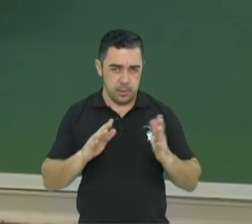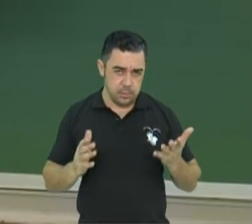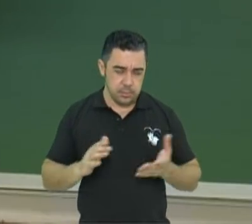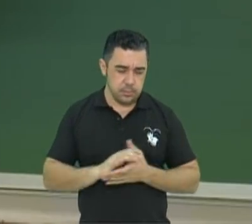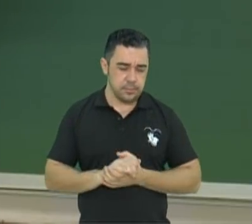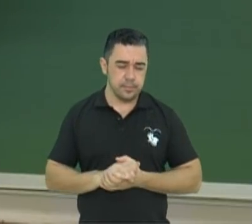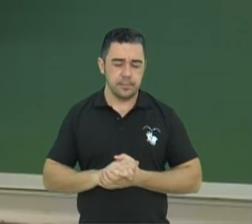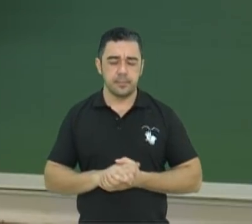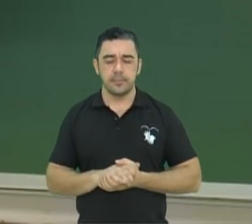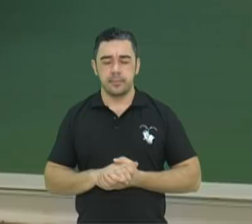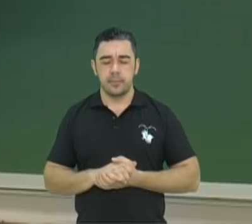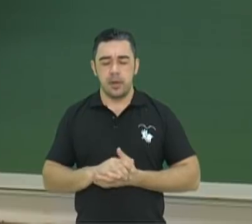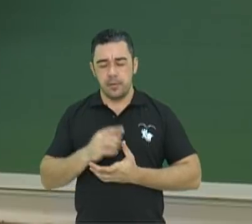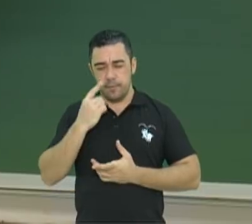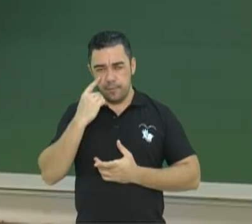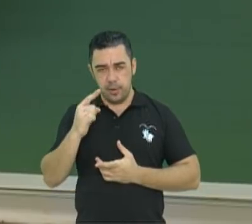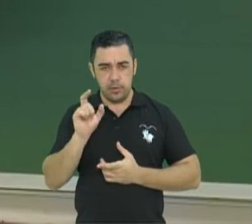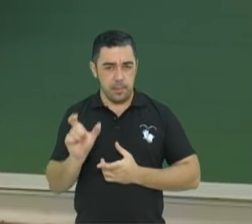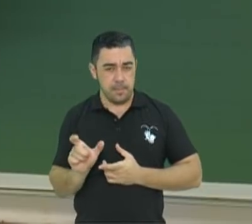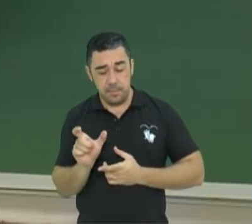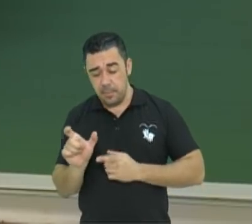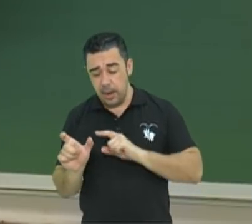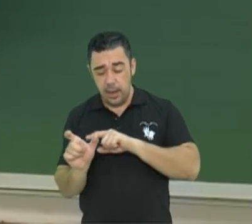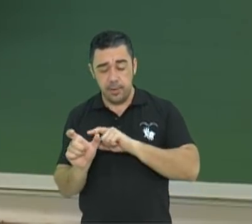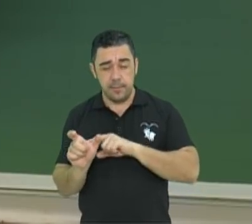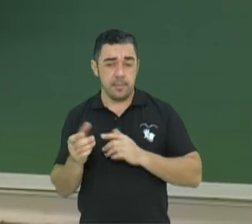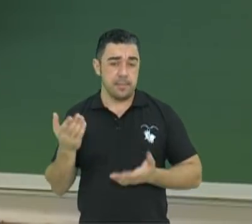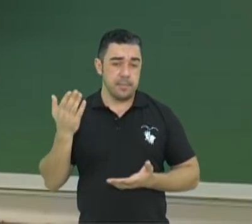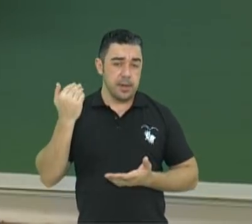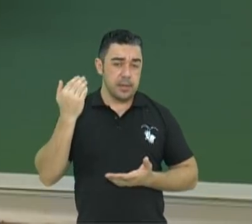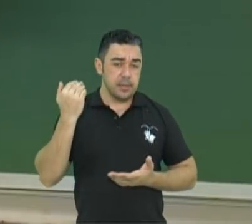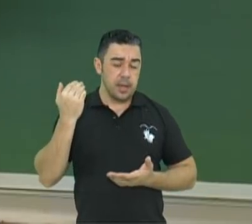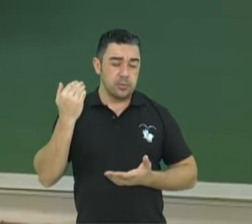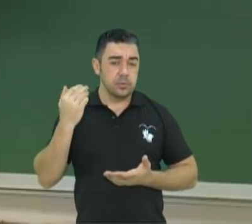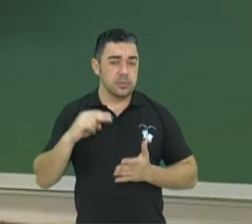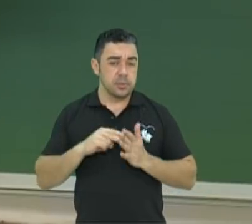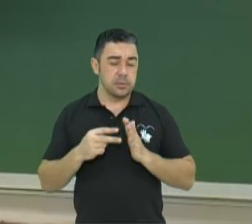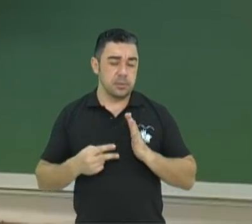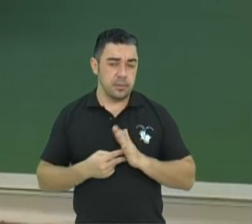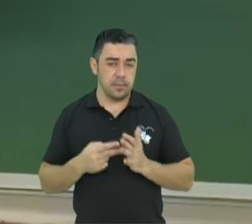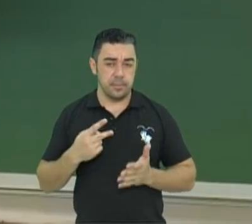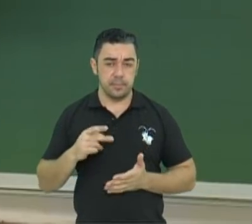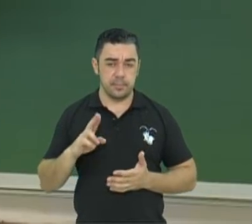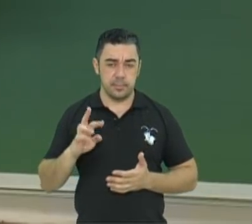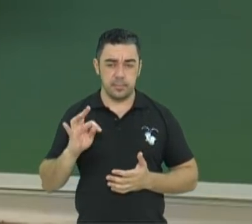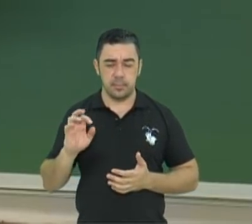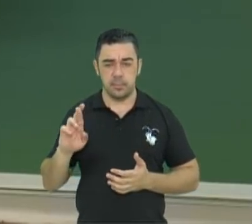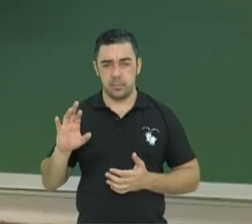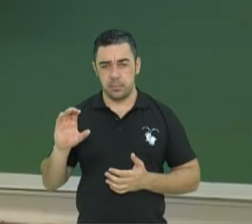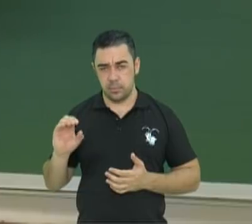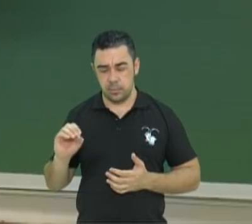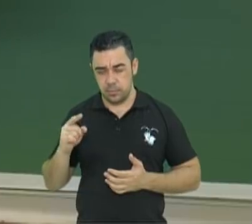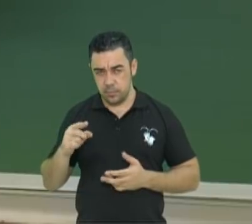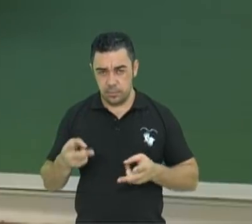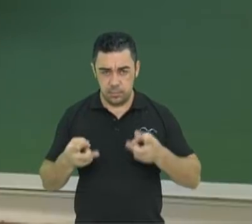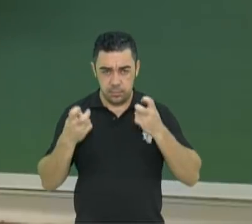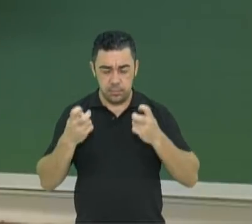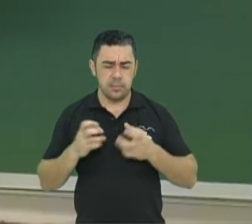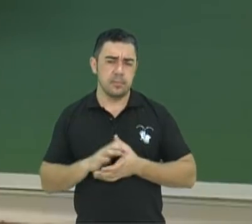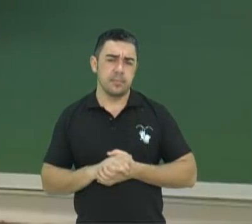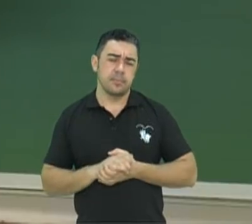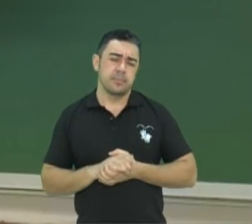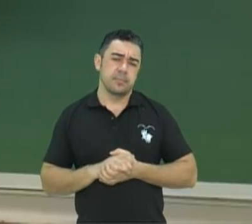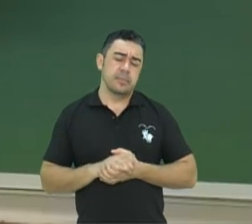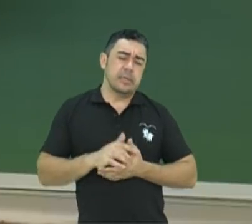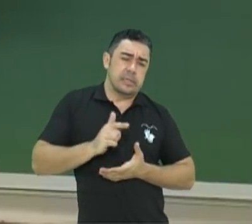tudo bem? Então, sempre observe isso aqui. Pretérito refere-se ao passado, tudo bem? Quando você observar. Aí nós